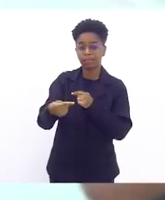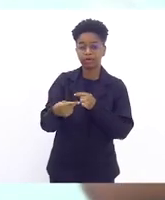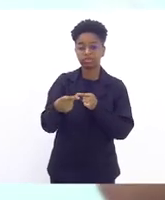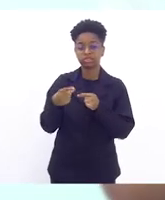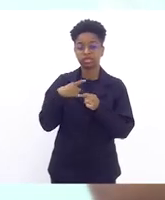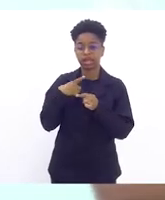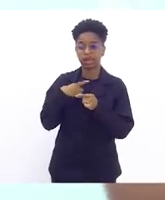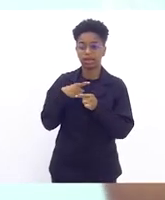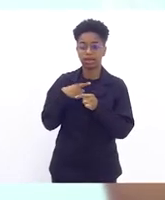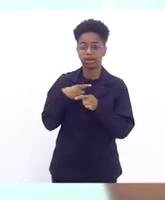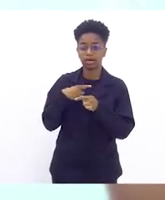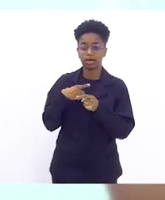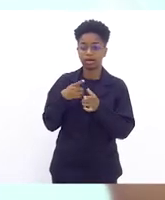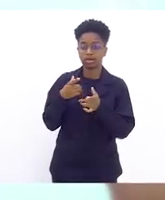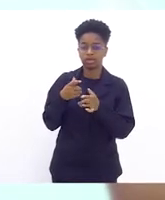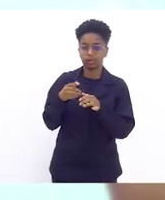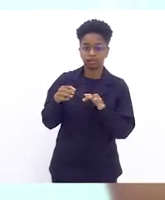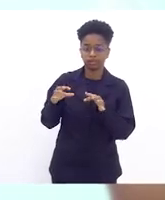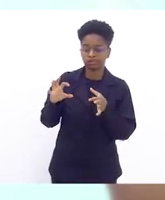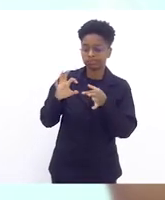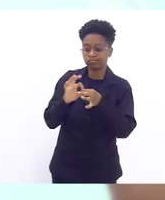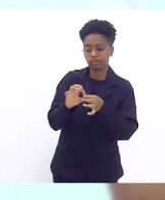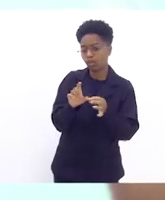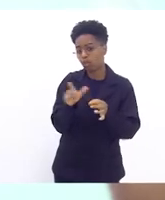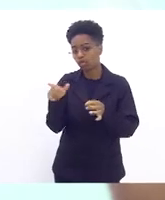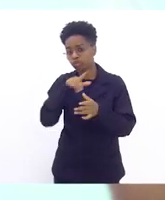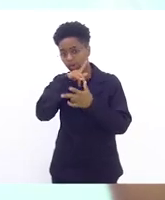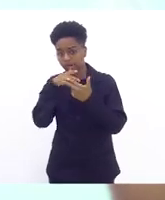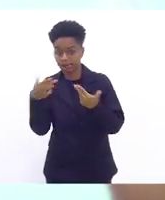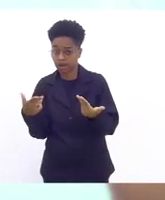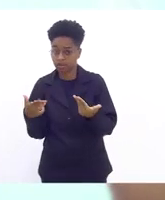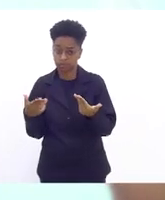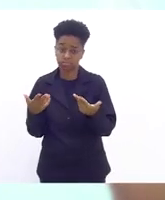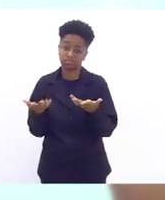procriando com enfim aí você vai ter uma outra confusão